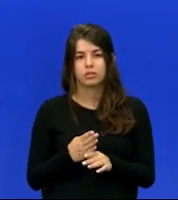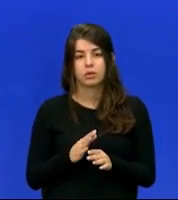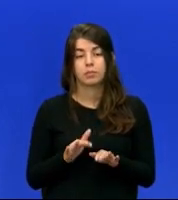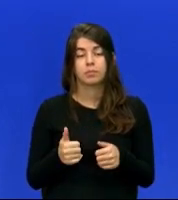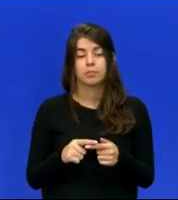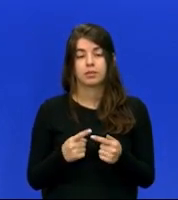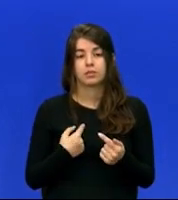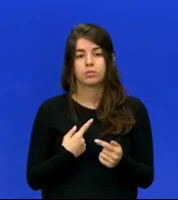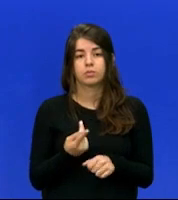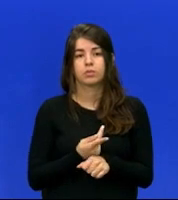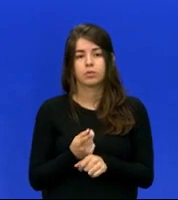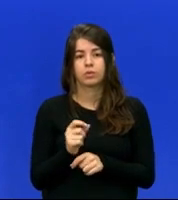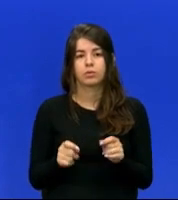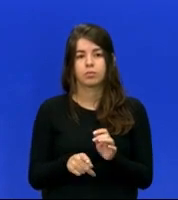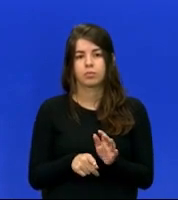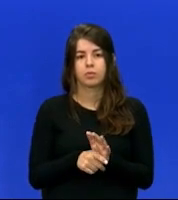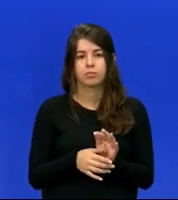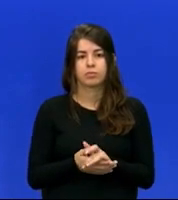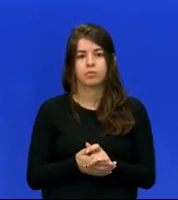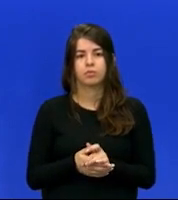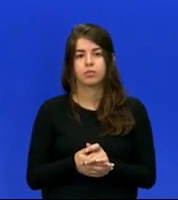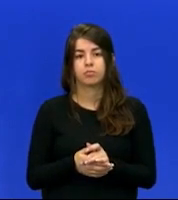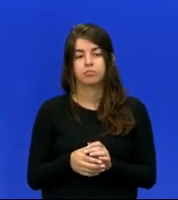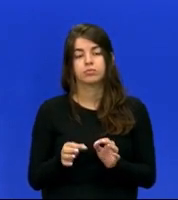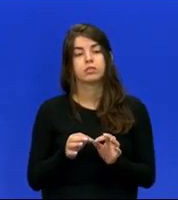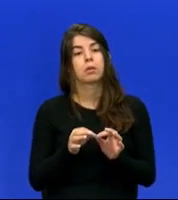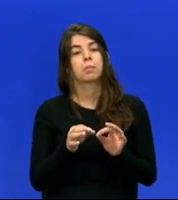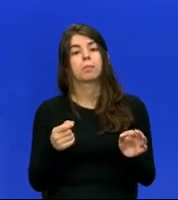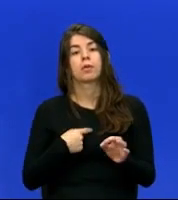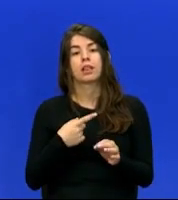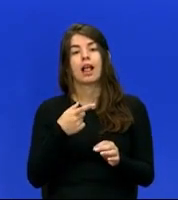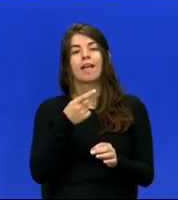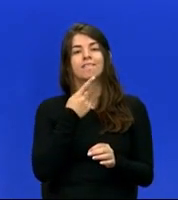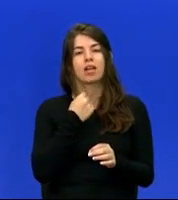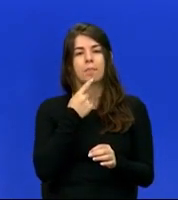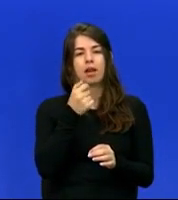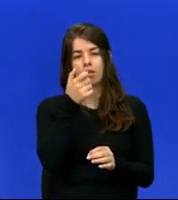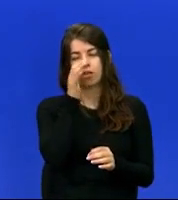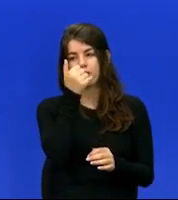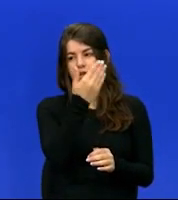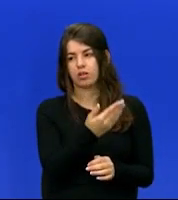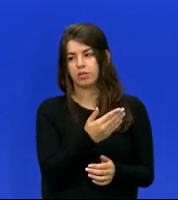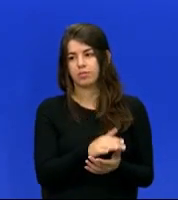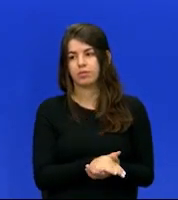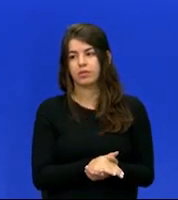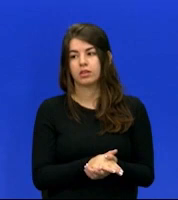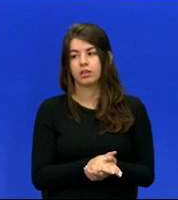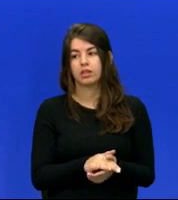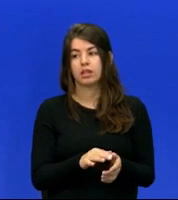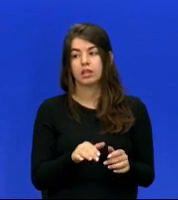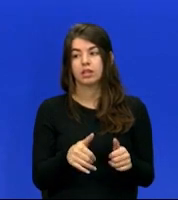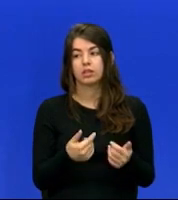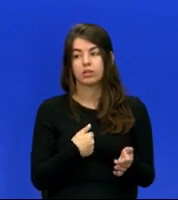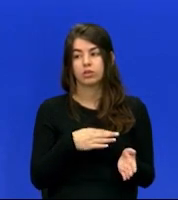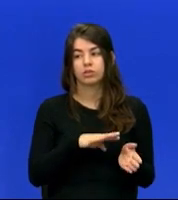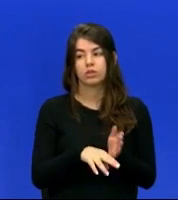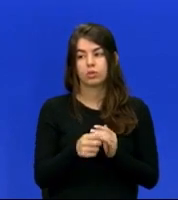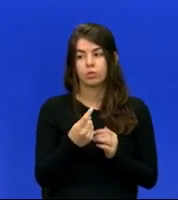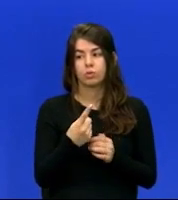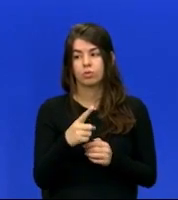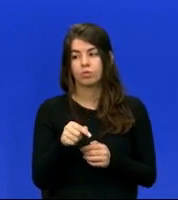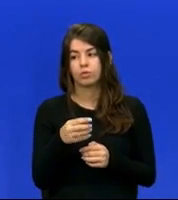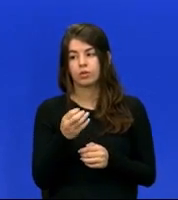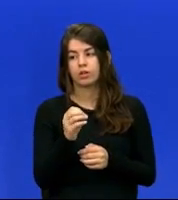eu procuro? Eu procuro essa área pintada, certo? Então, nesse caso, eu vou tirar de 1 menos a